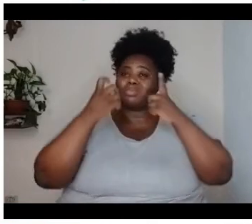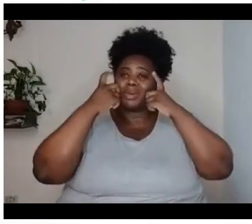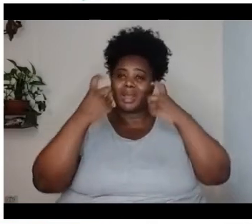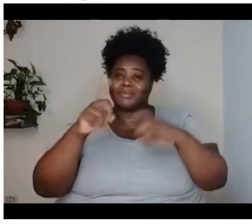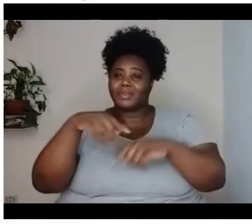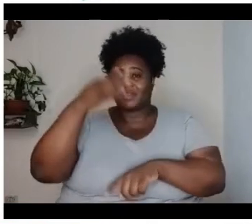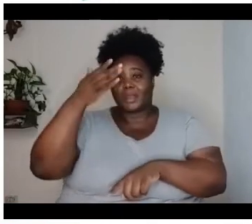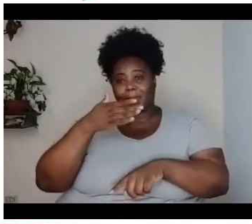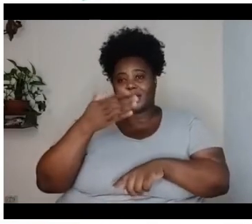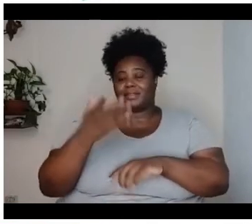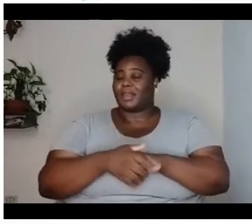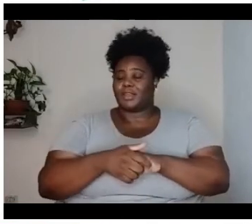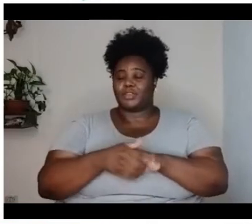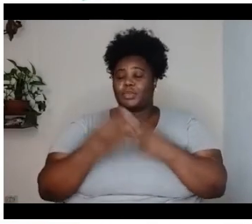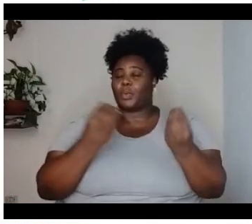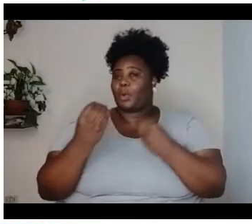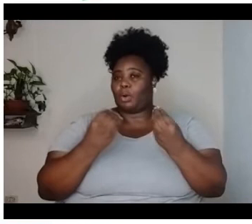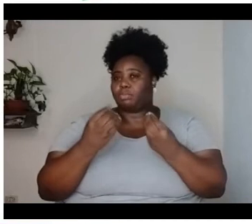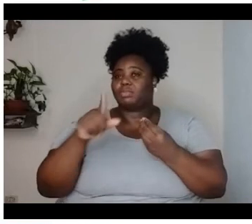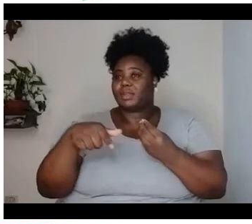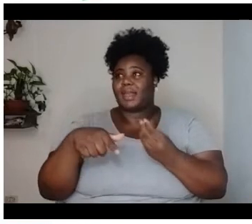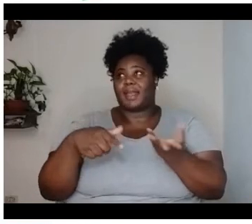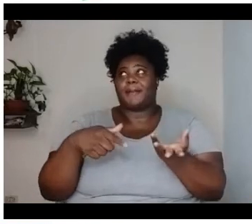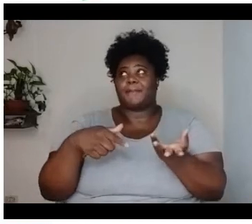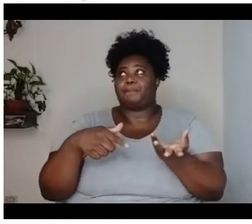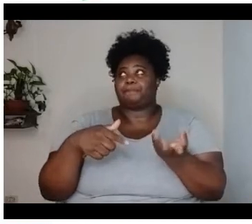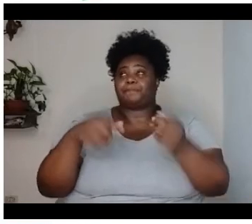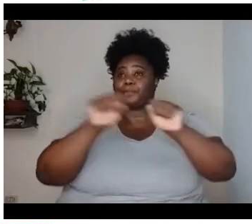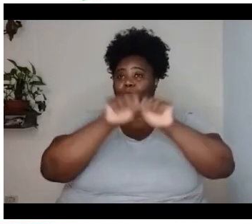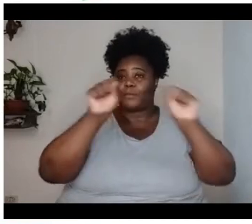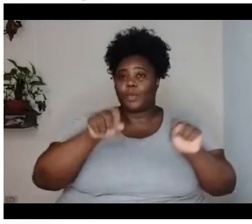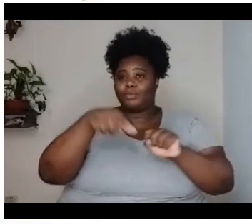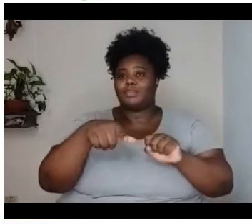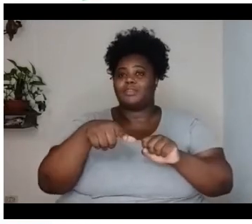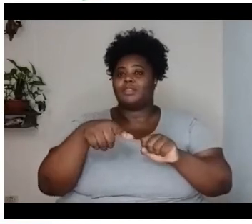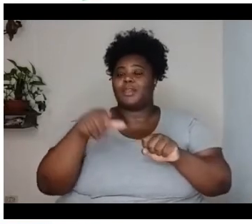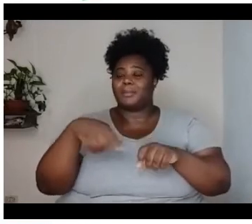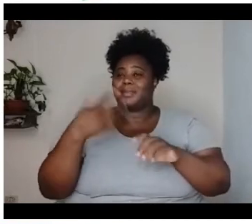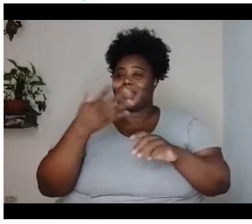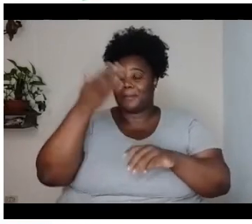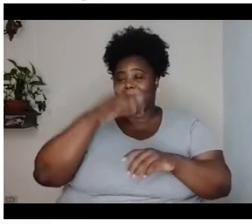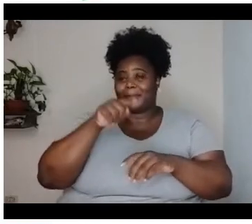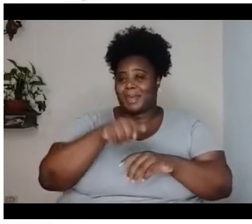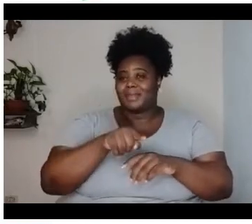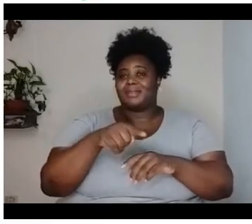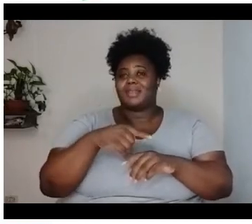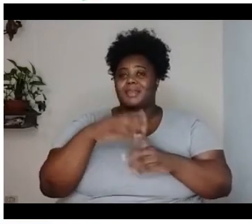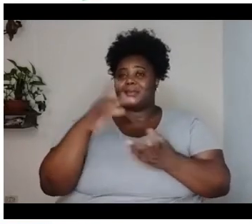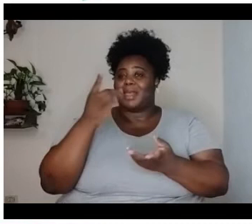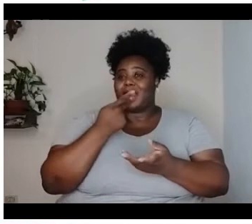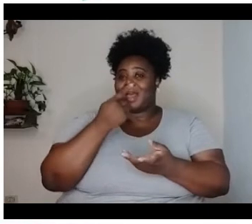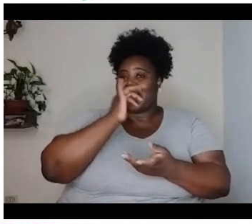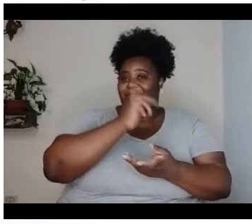presente, explícita, como que o sistema, a burocracia que está presente, explícita, como a notícia que nos ataca ou que nos